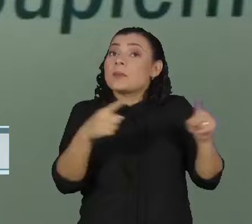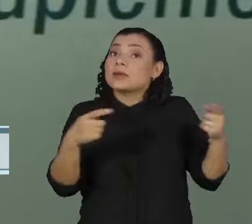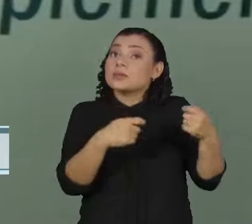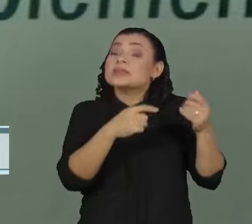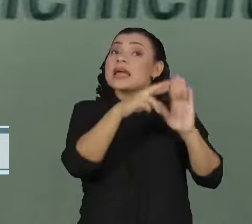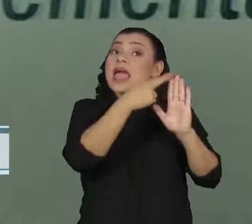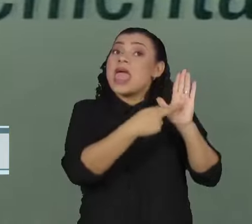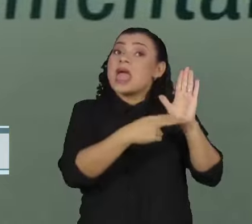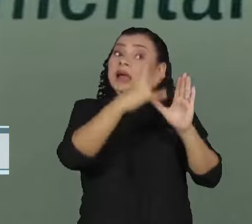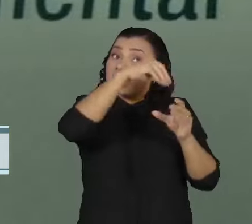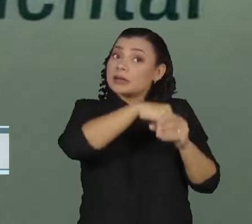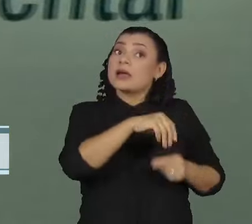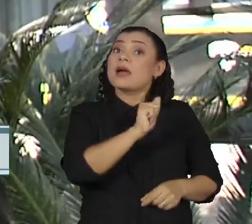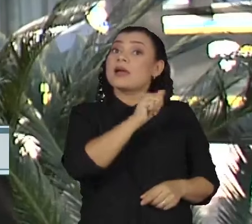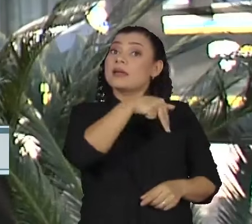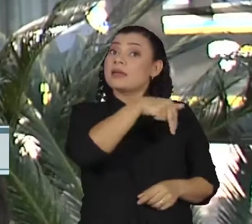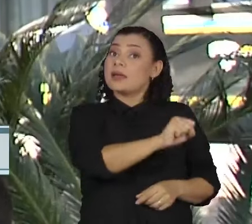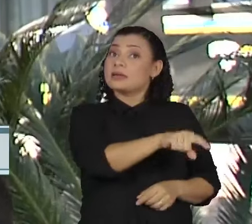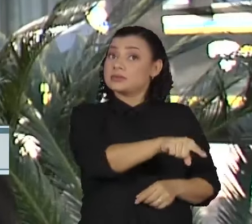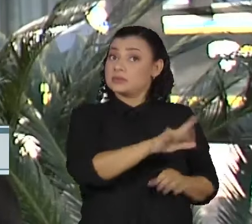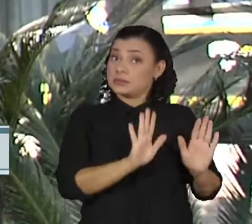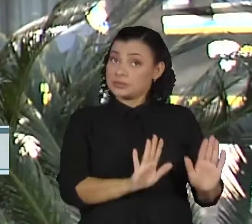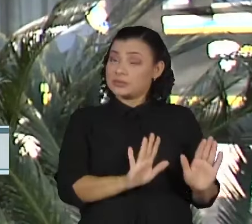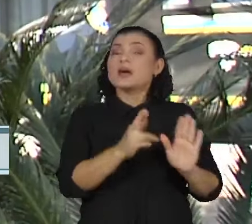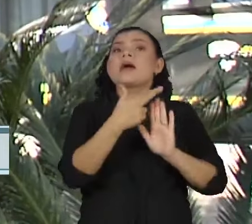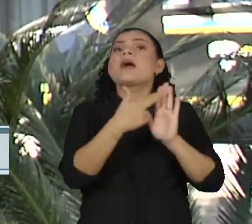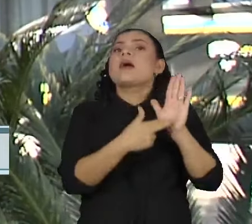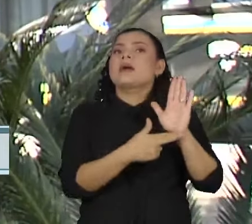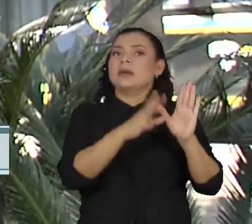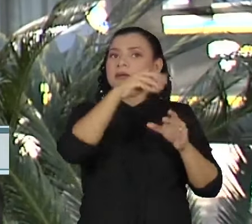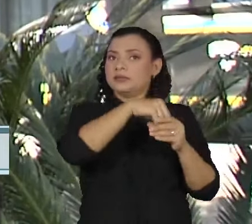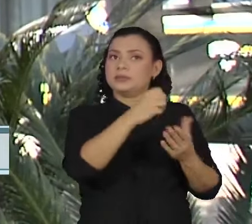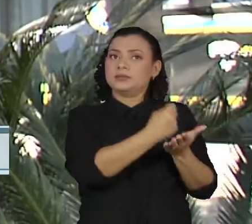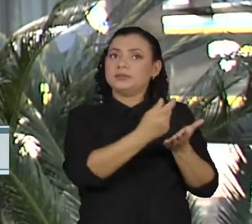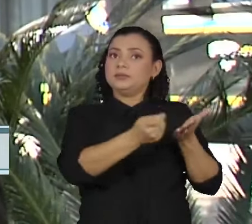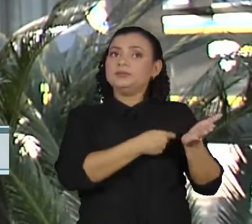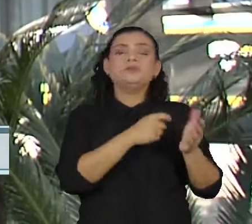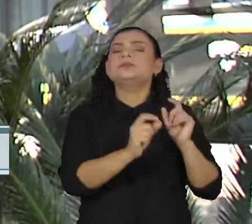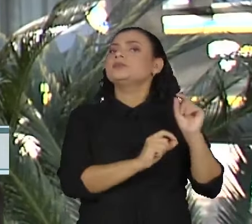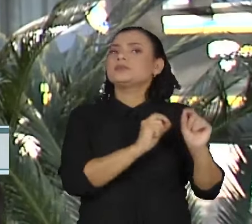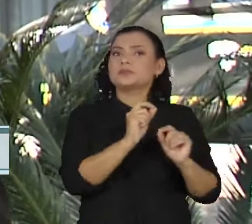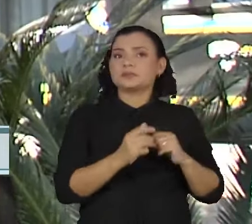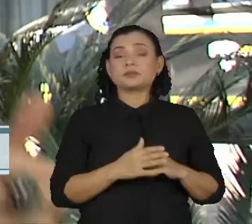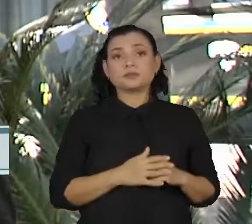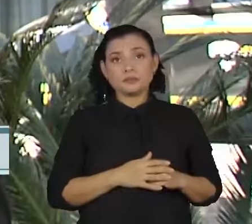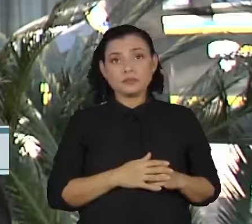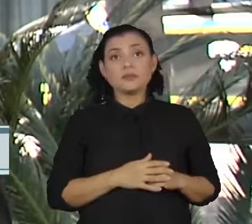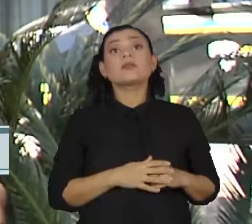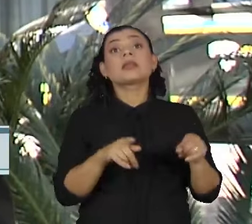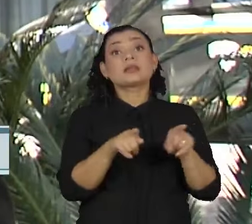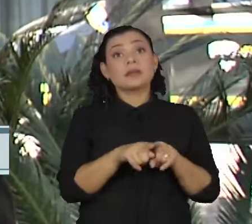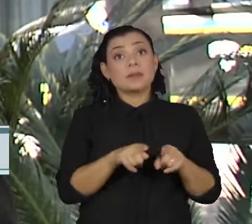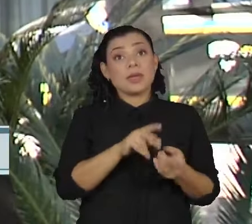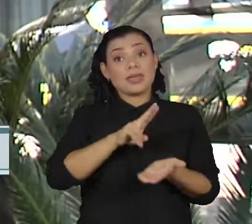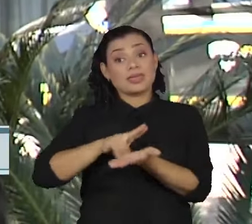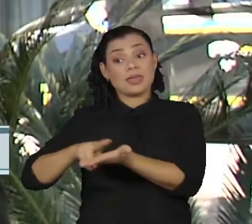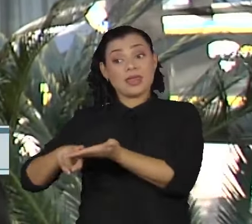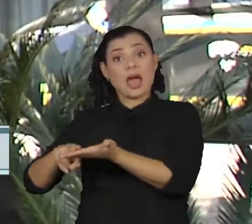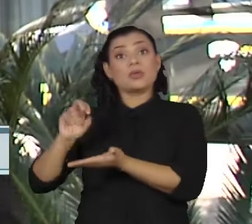seguir as regras da ANS. A regra comum a todos os contratos determina que consumidores internados ou